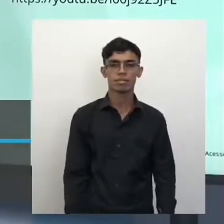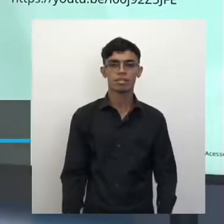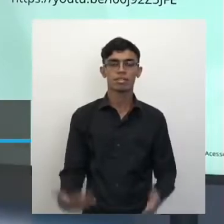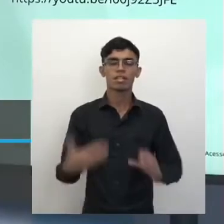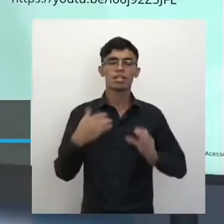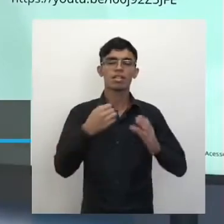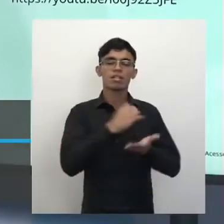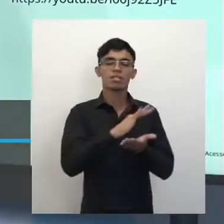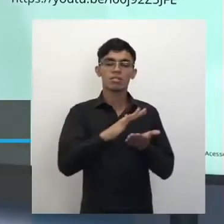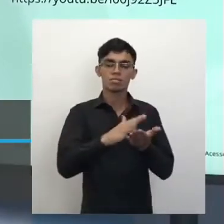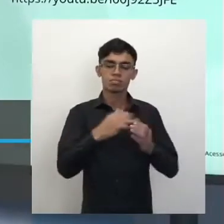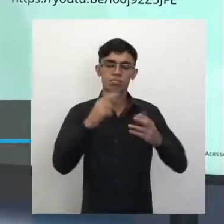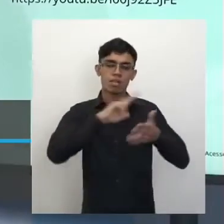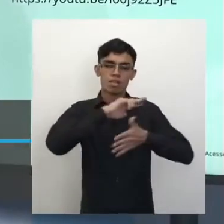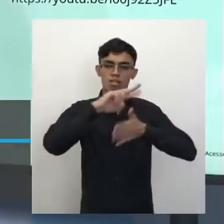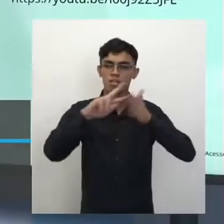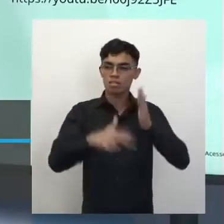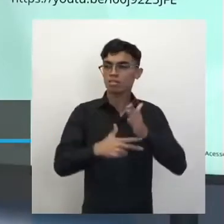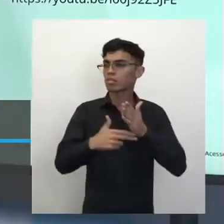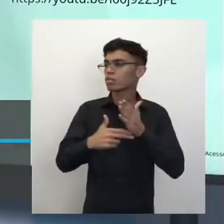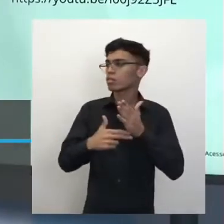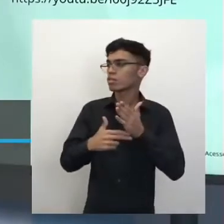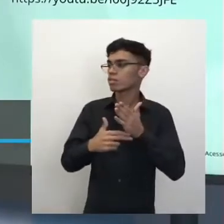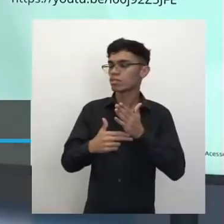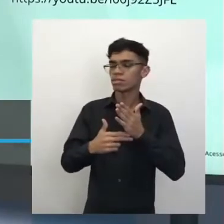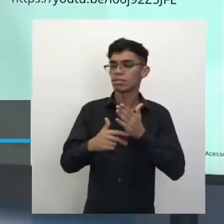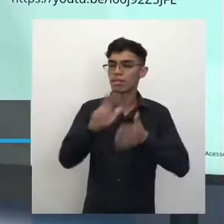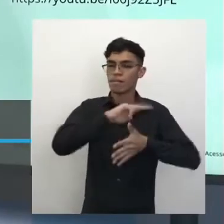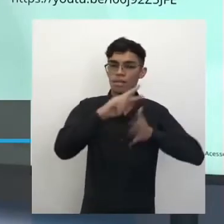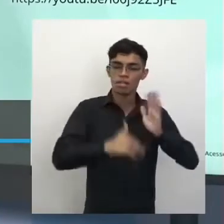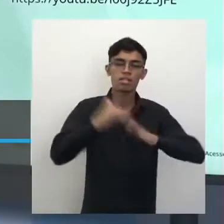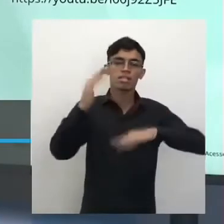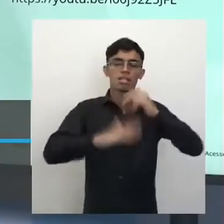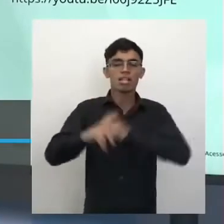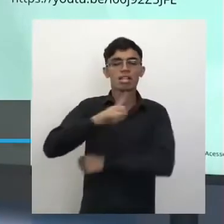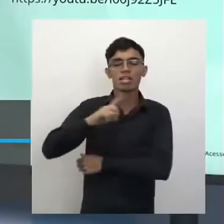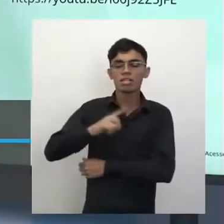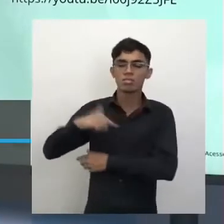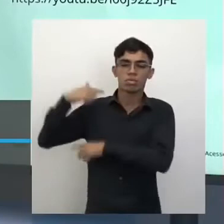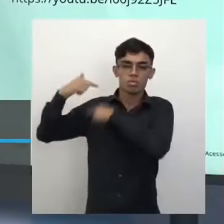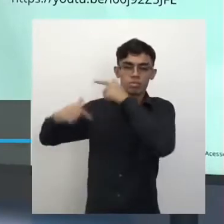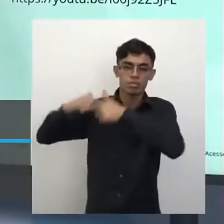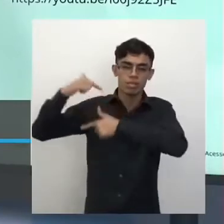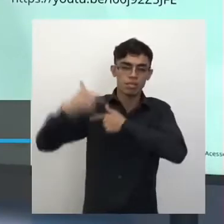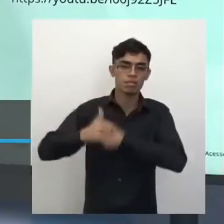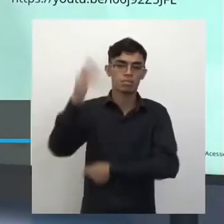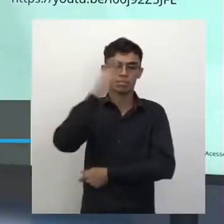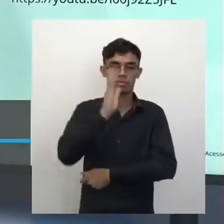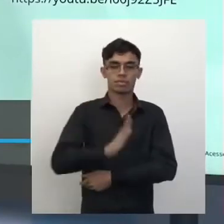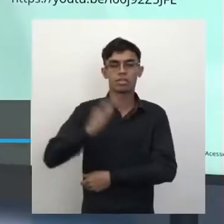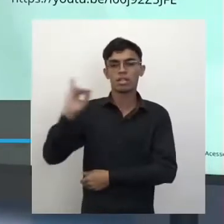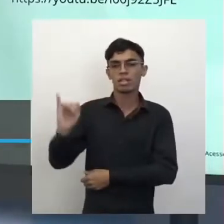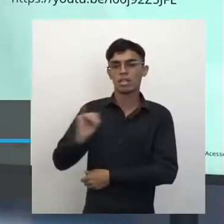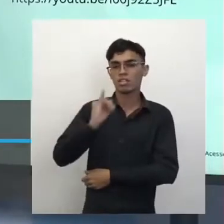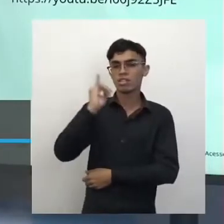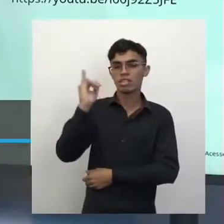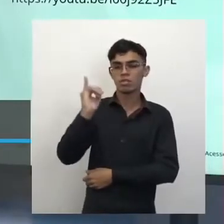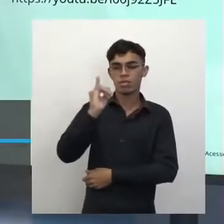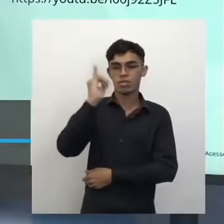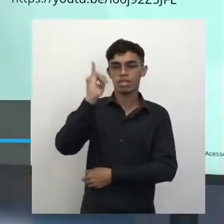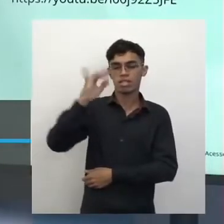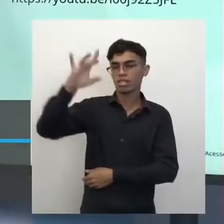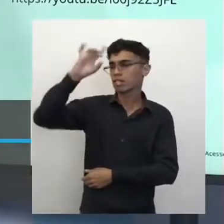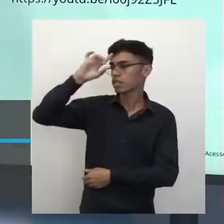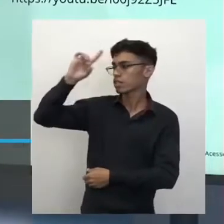comunidades tradicionais, porque nós valorizamos isso, porque faz parte da raiz brasileira, o que é importante retratar, porque é o nosso cotidiano, não